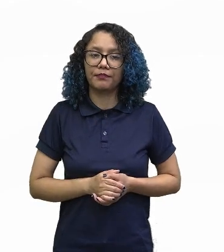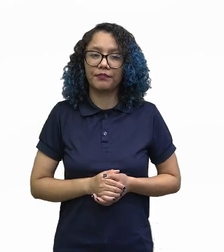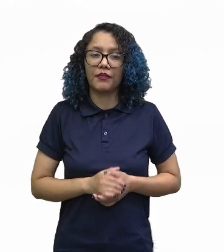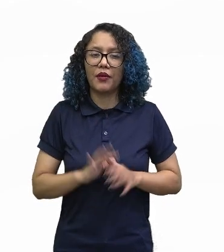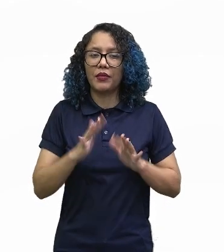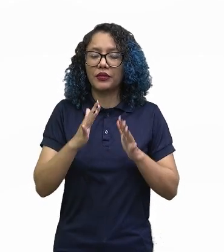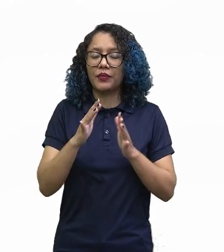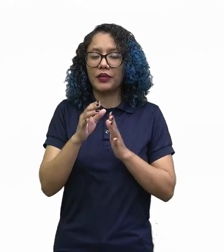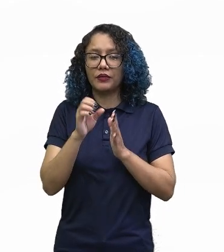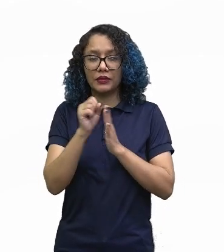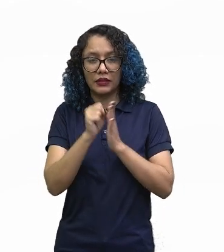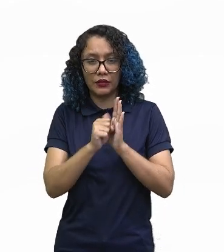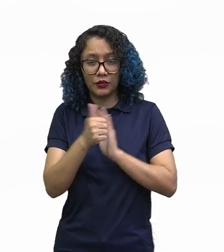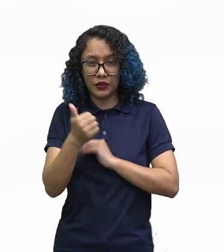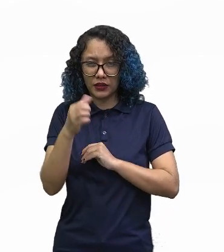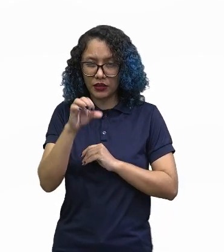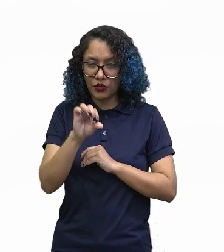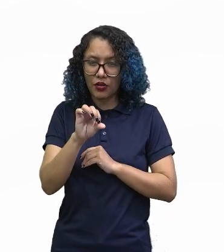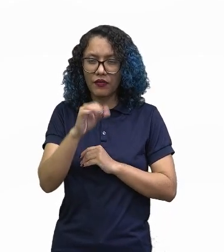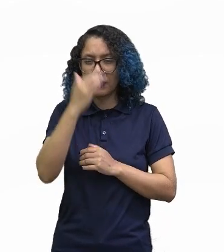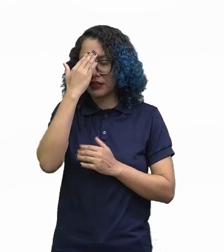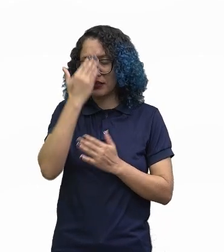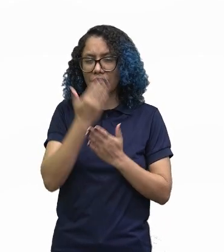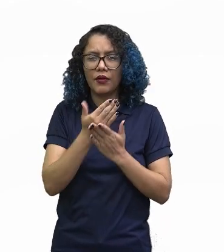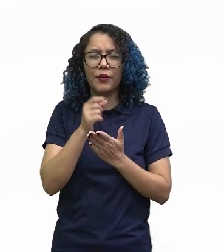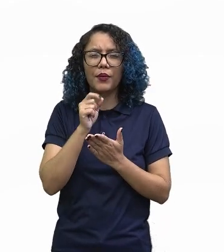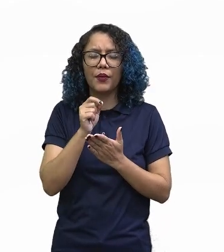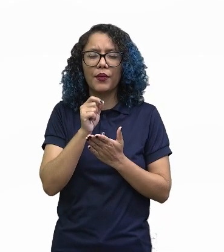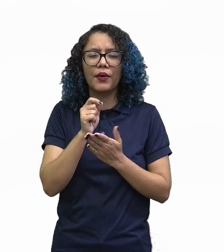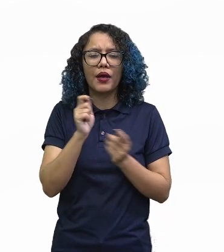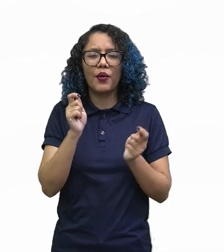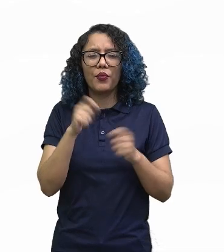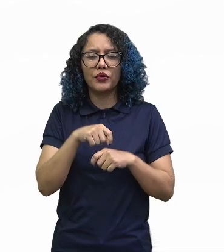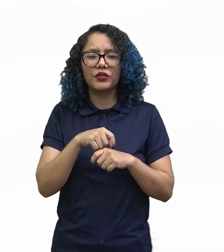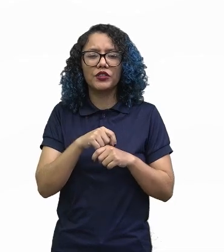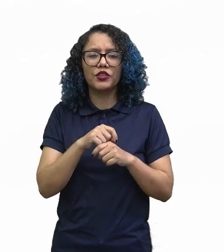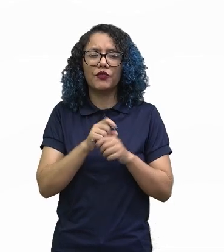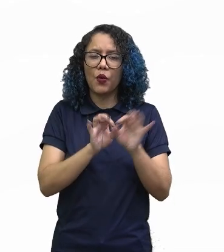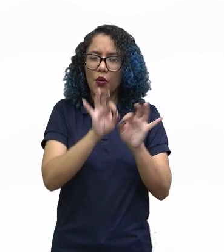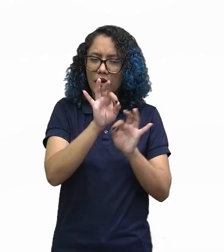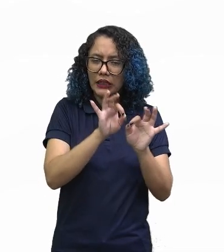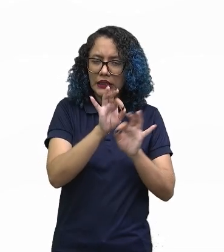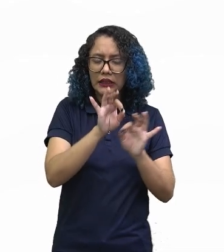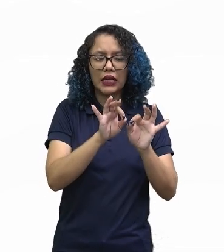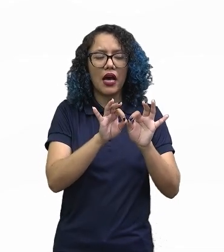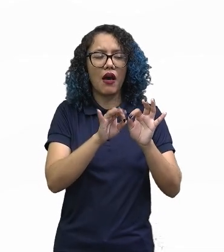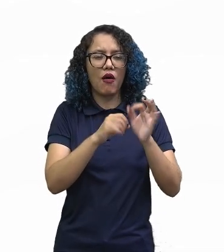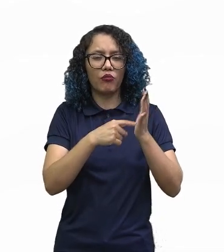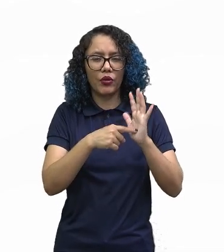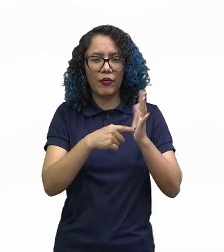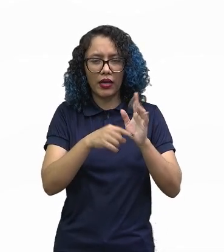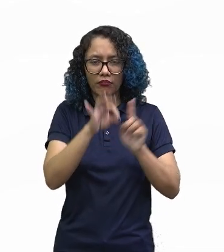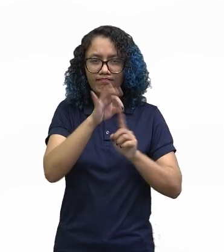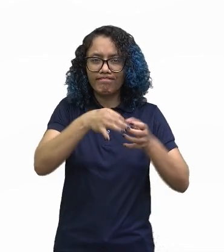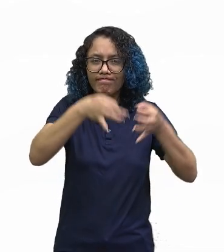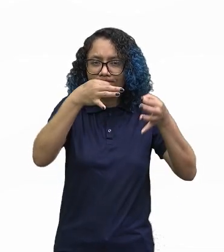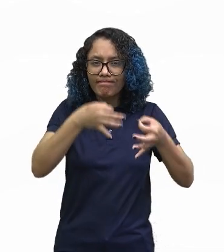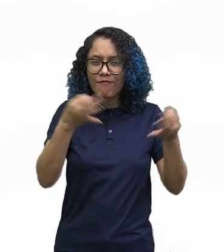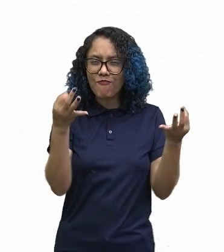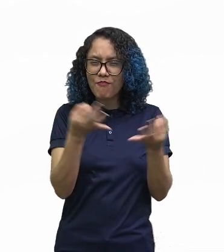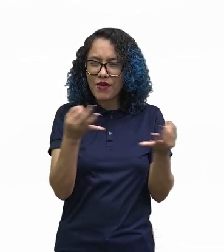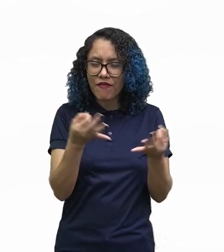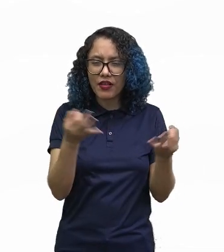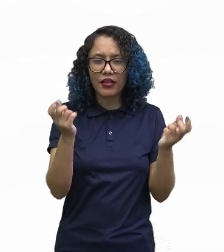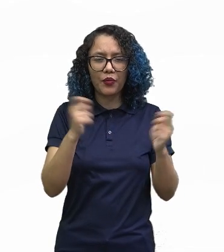meados do século XIX, acreditava-se ser possível a construção de uma máquina térmica ideal, que seria capaz